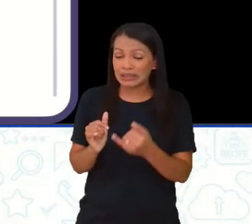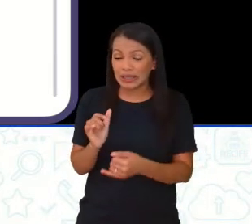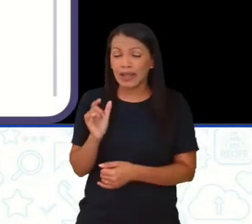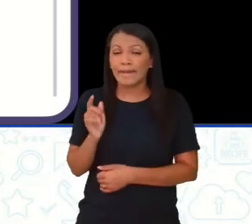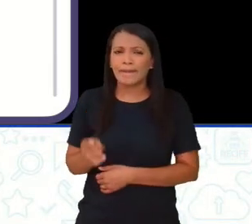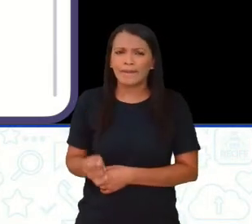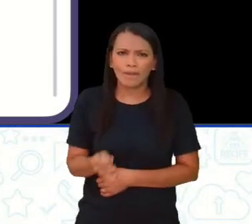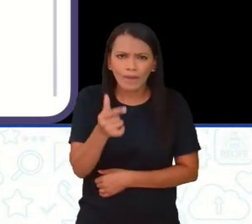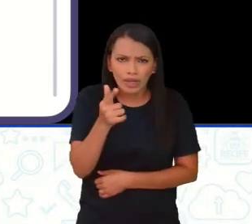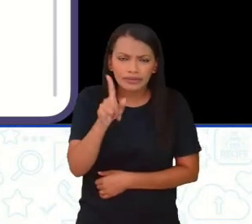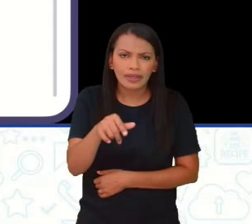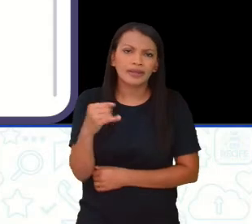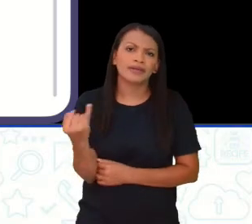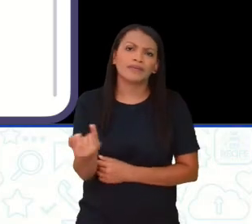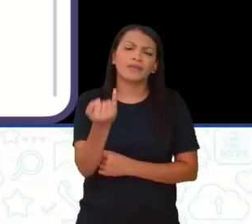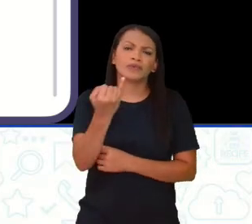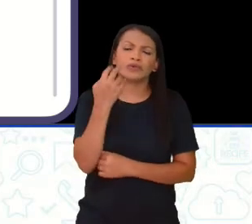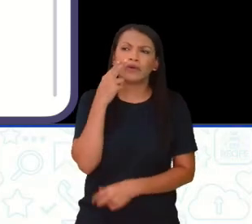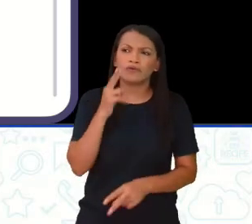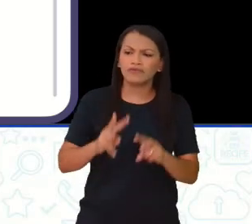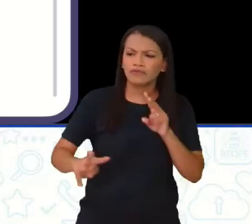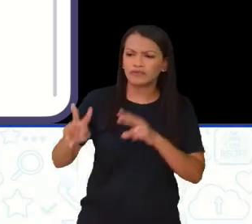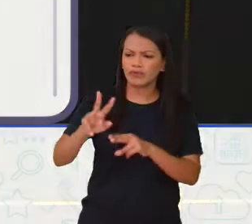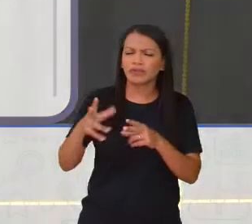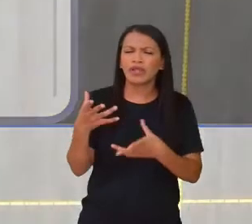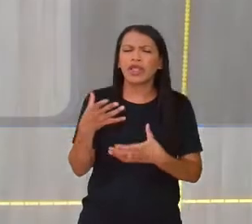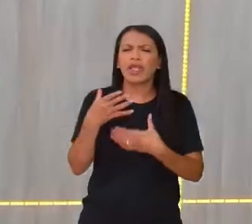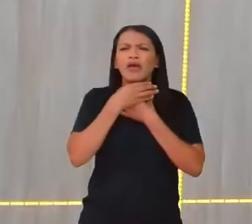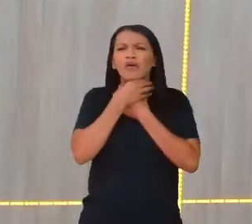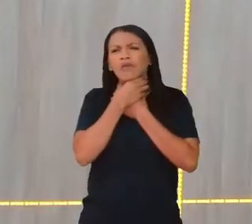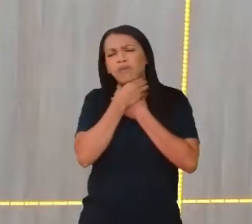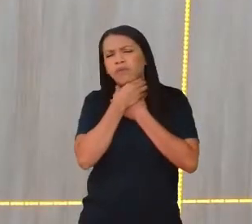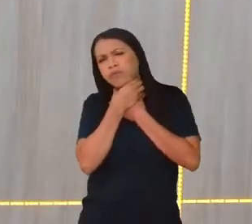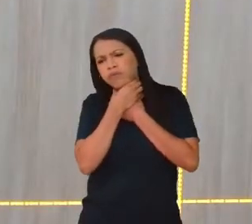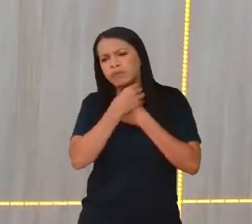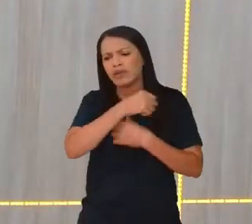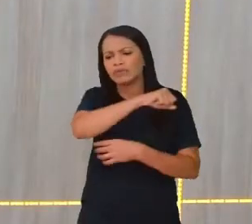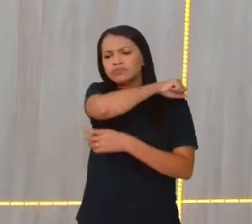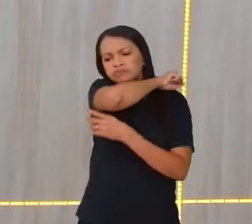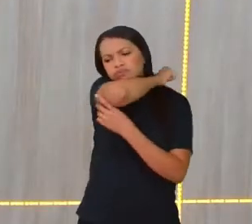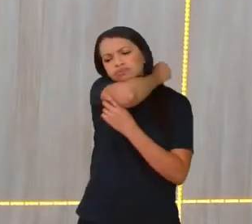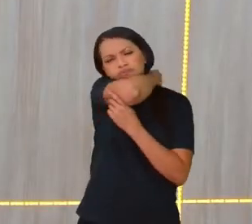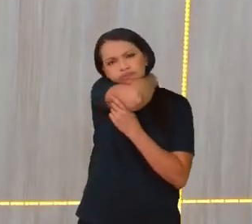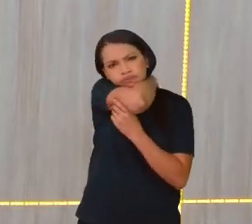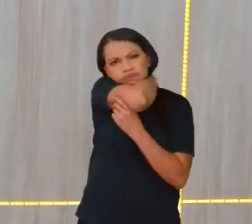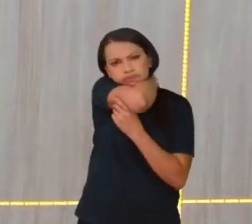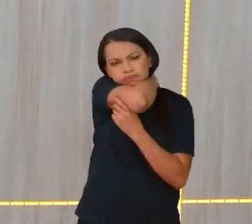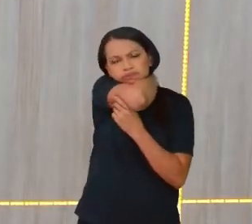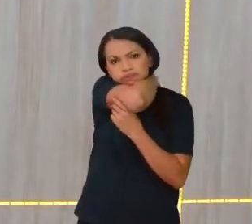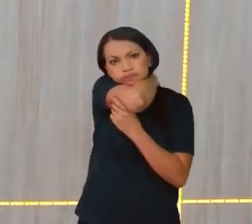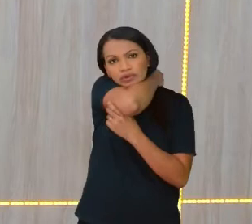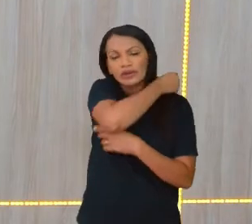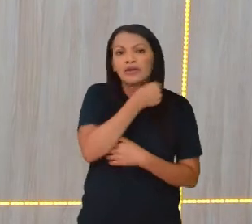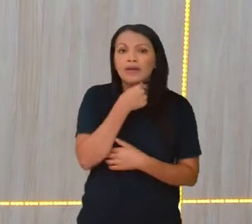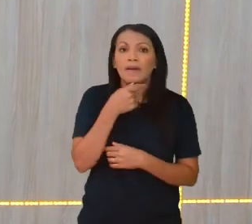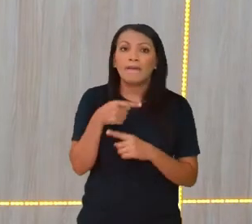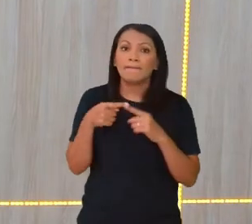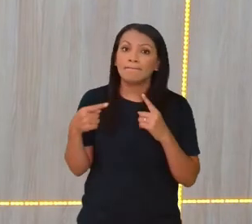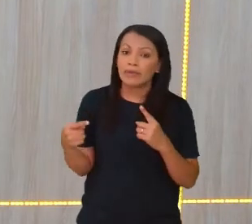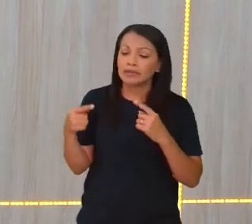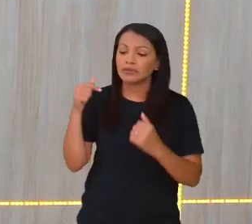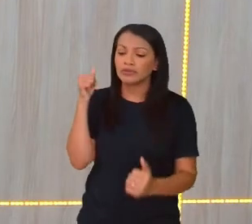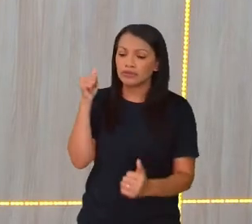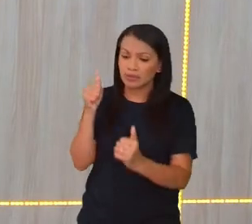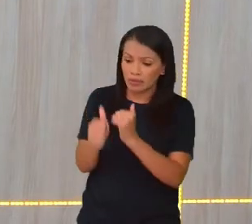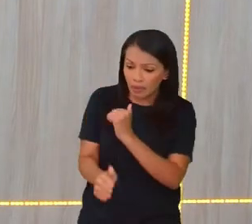falar isso porque muita gente vê, né, estrangulamento, chave de braço e tal, aí fica dizendo assim, mas é um esporte que machuca